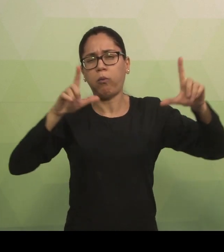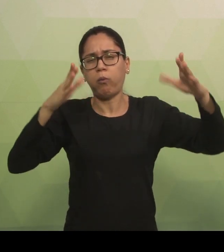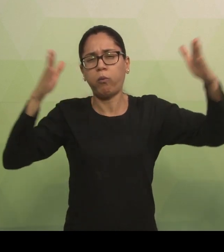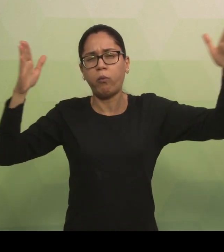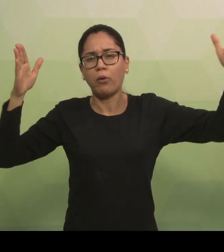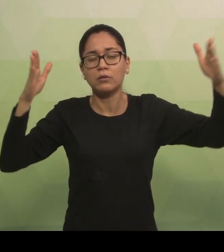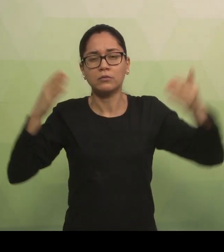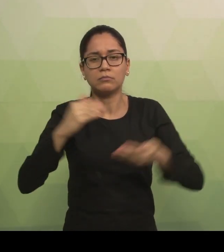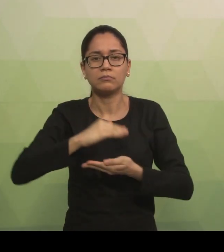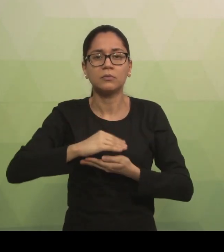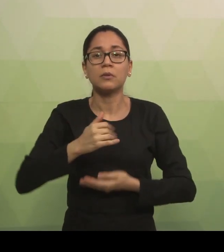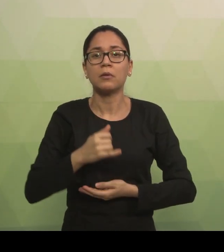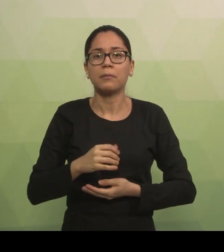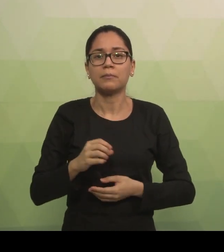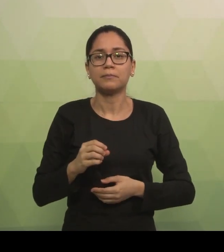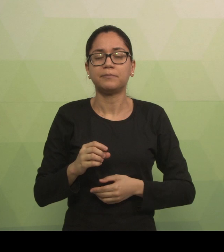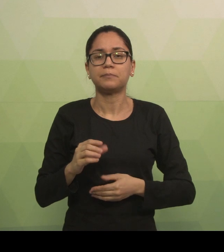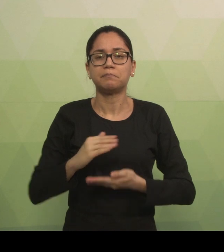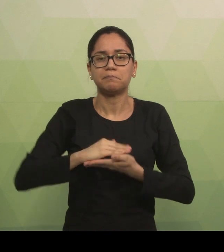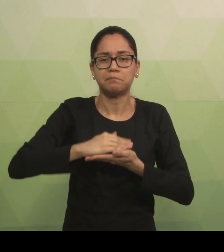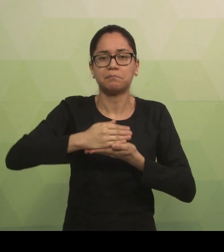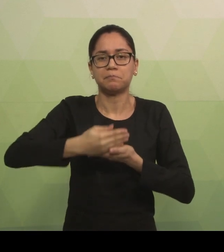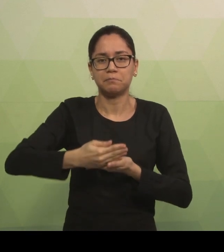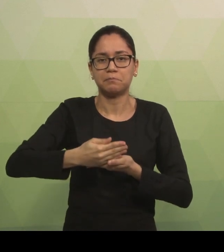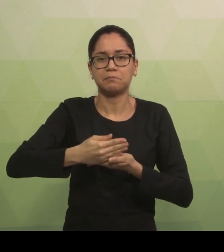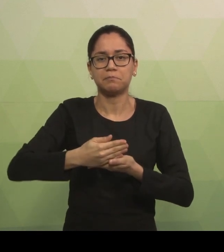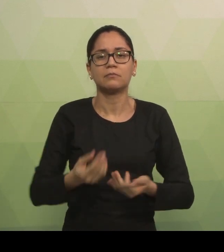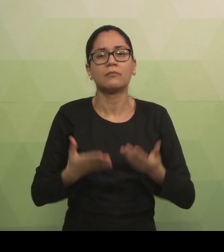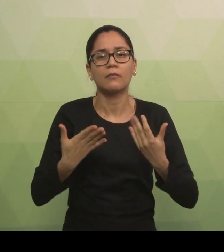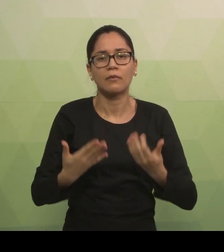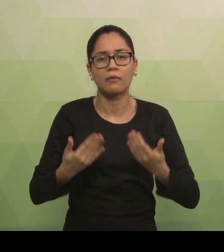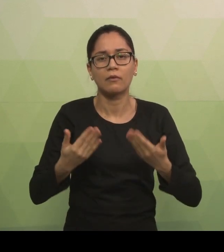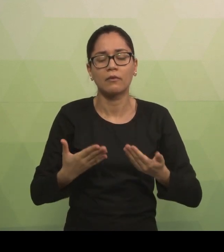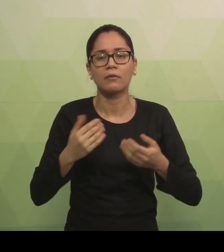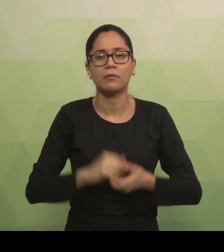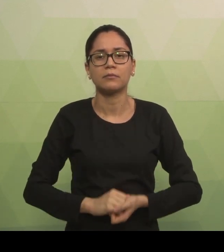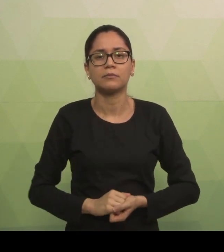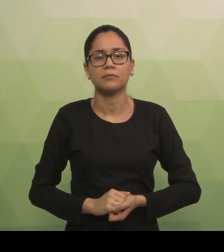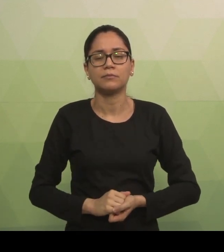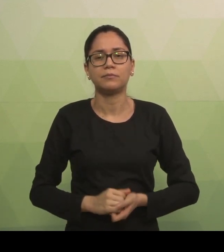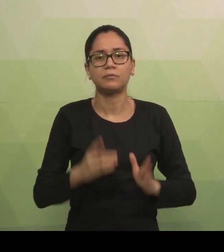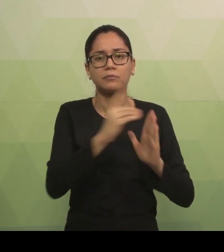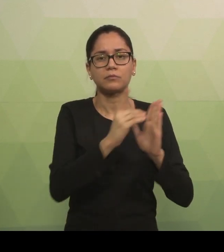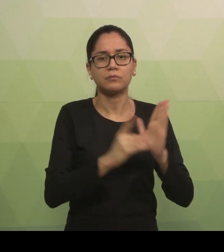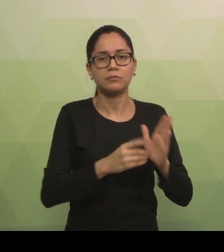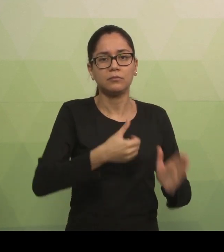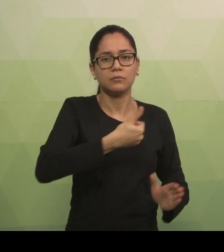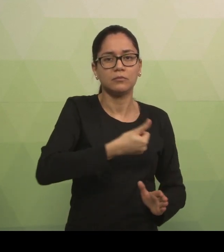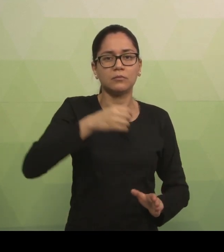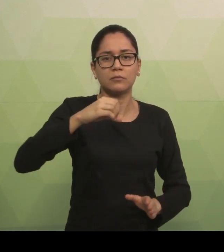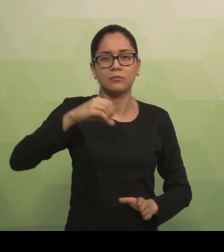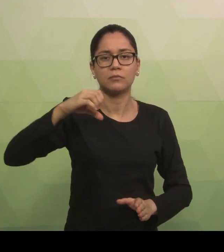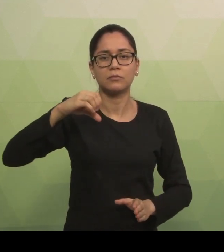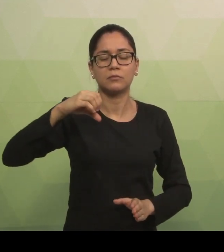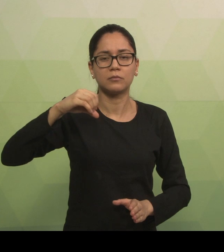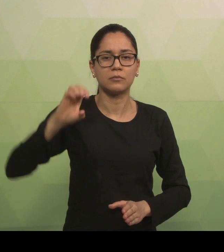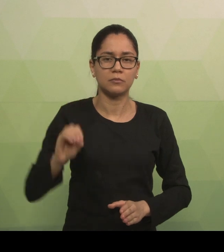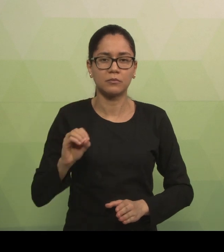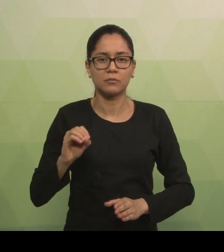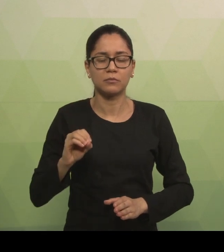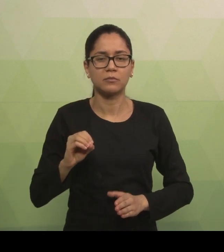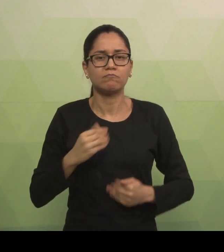caríssimas máquinas para pequenos, leves e portáteis. A década de 1990 tornou-se a era da expansão